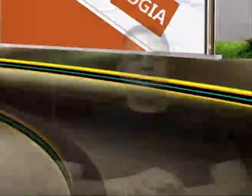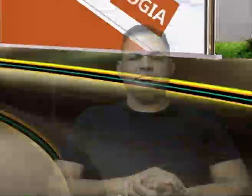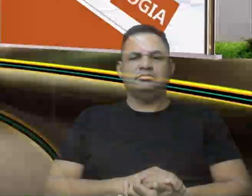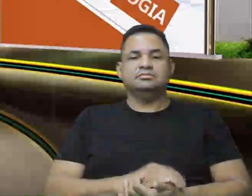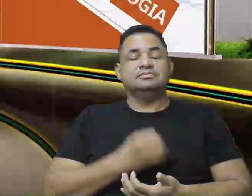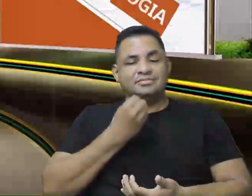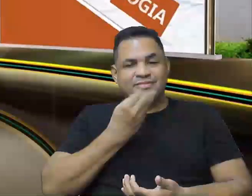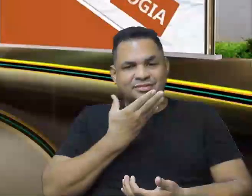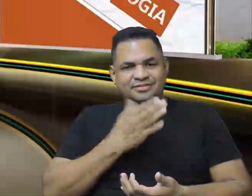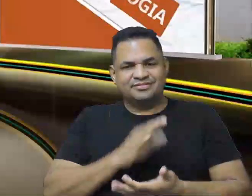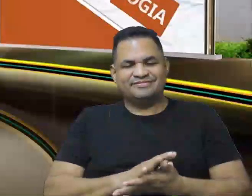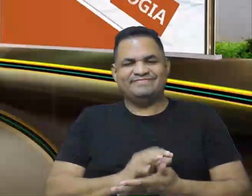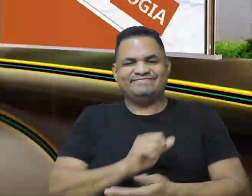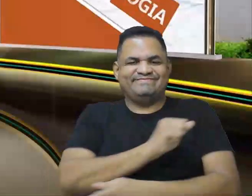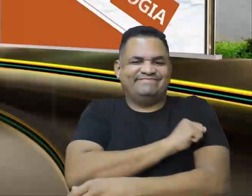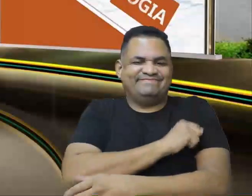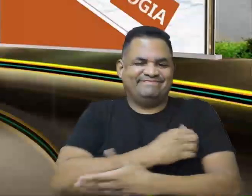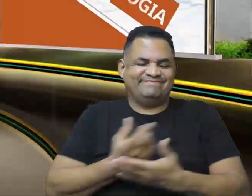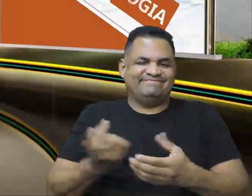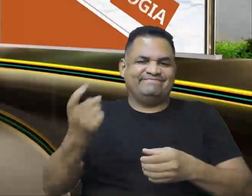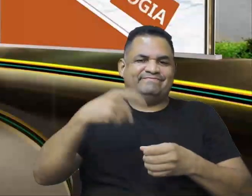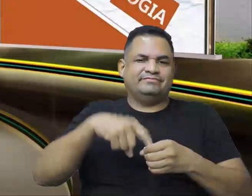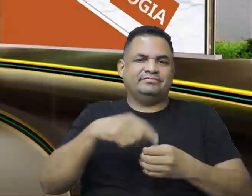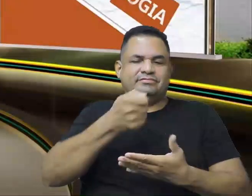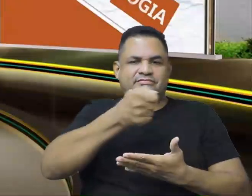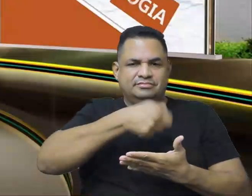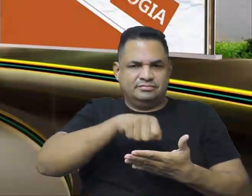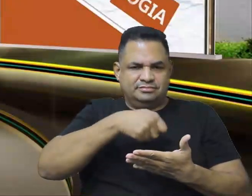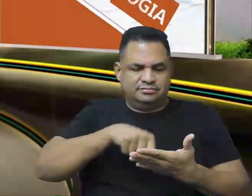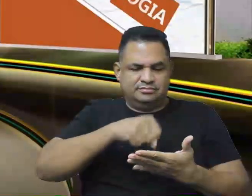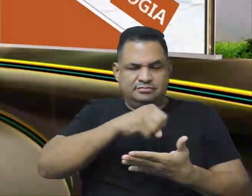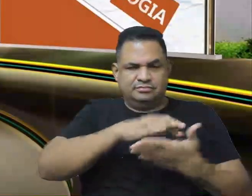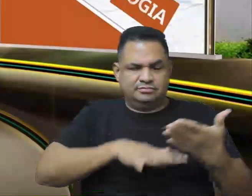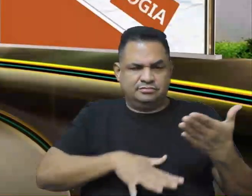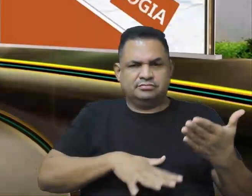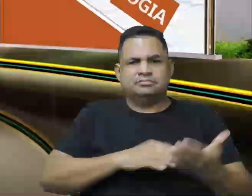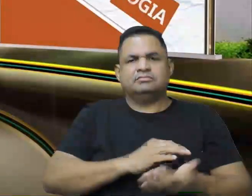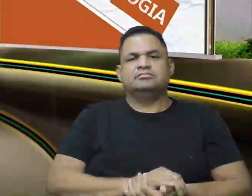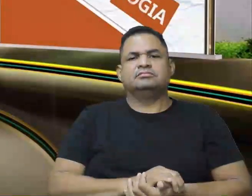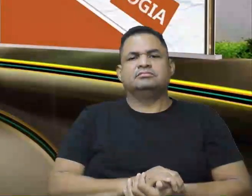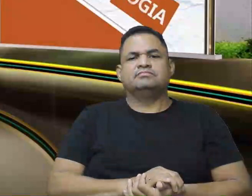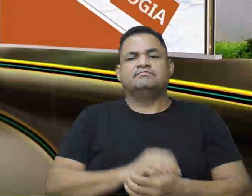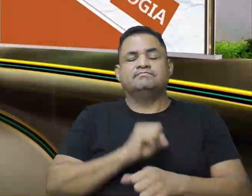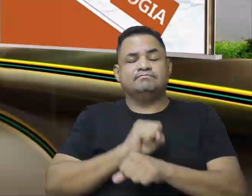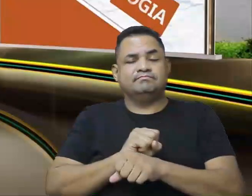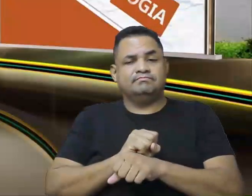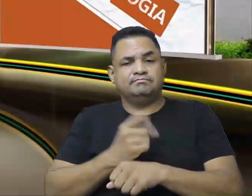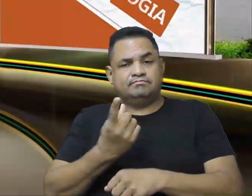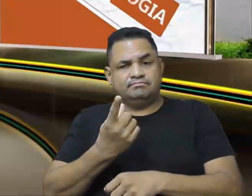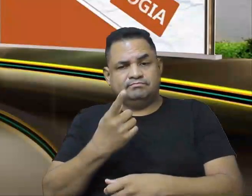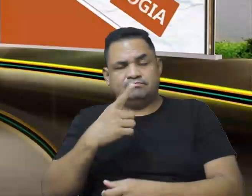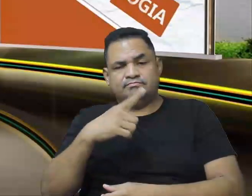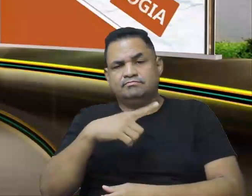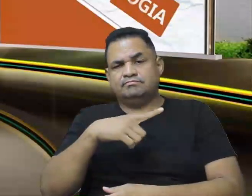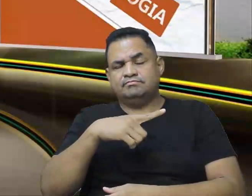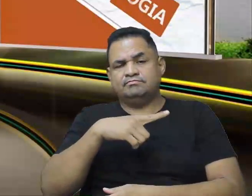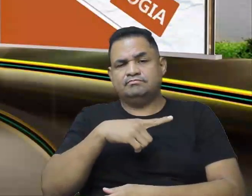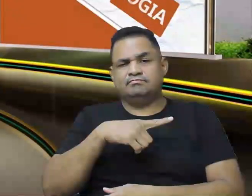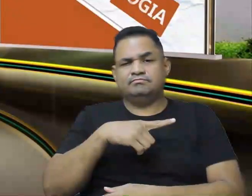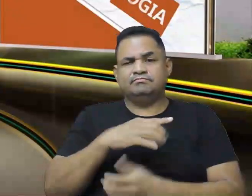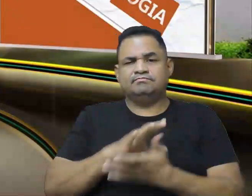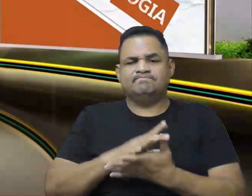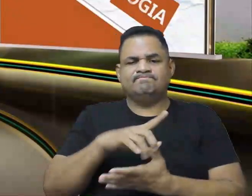é muito bem galerinha voltamos agora pra gente corrigir as questões né Espero que vocês tenham